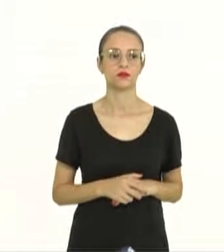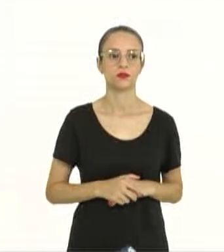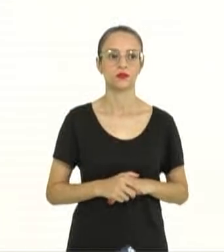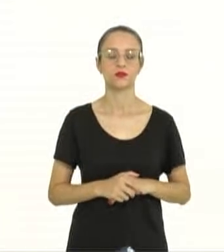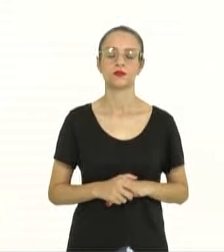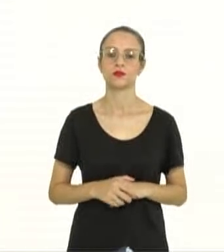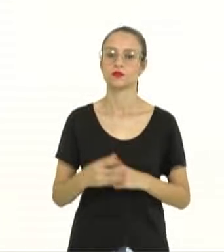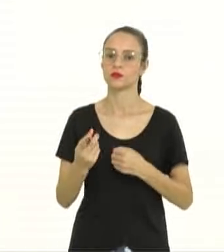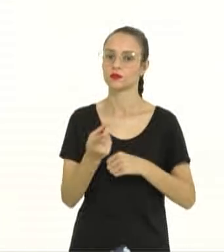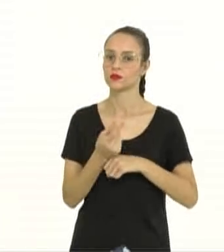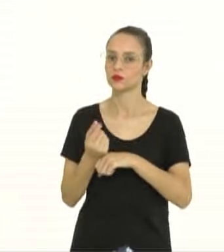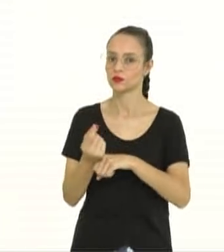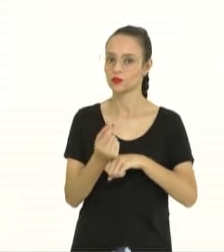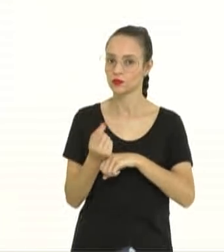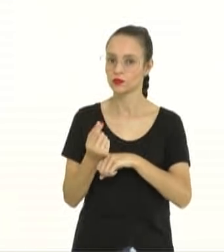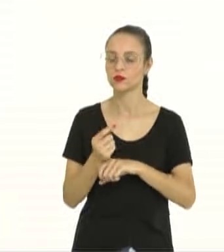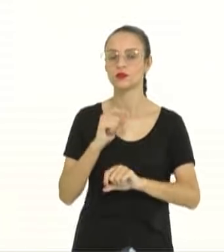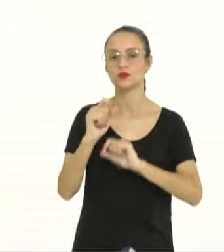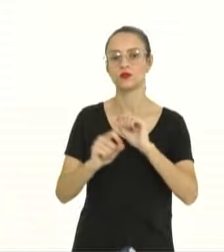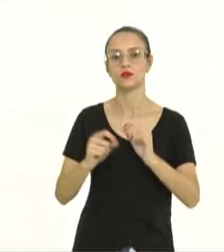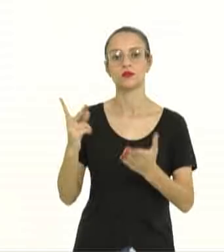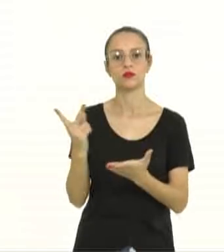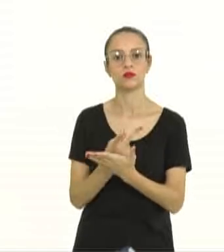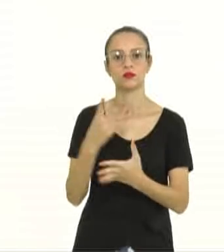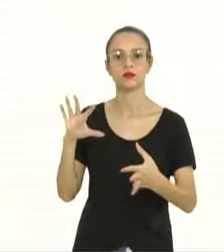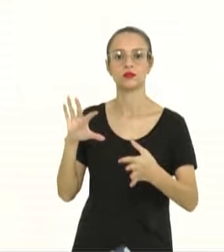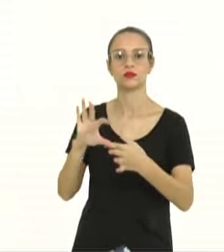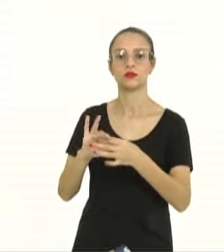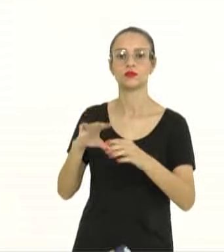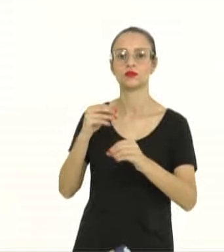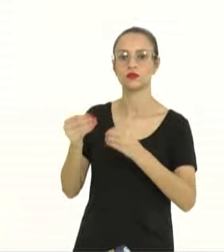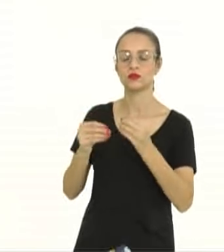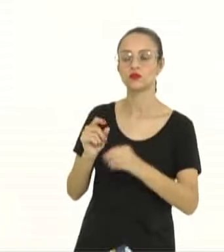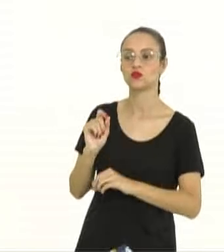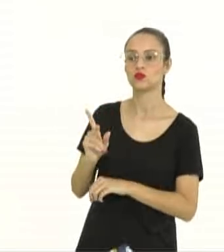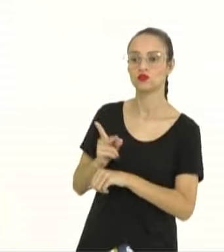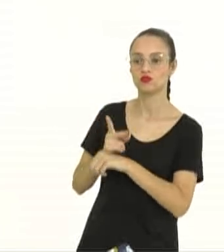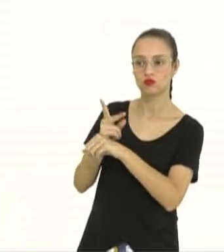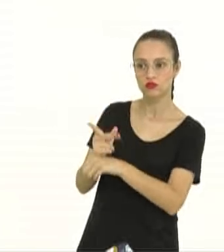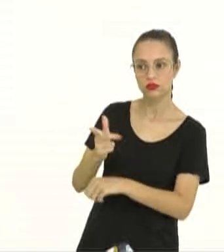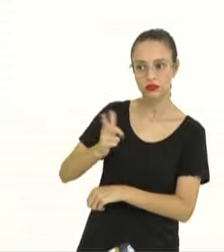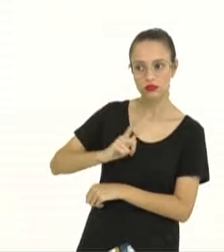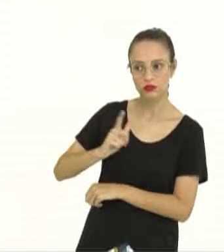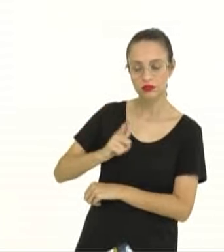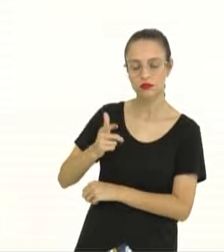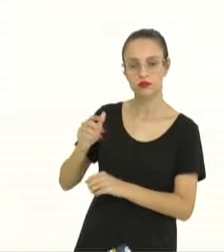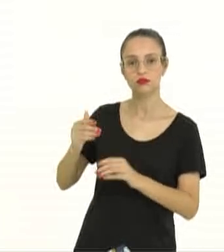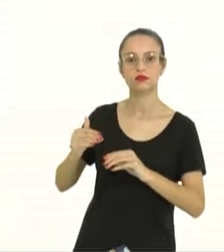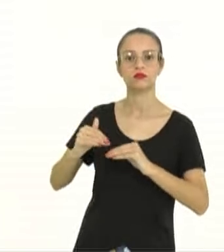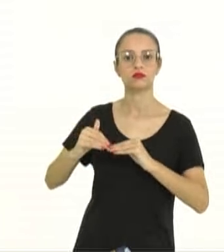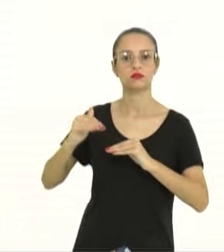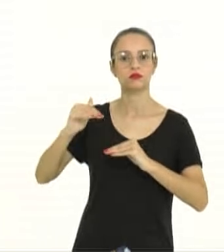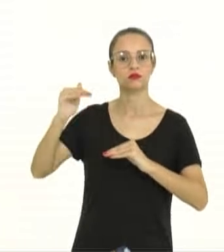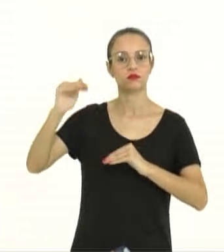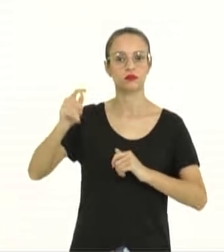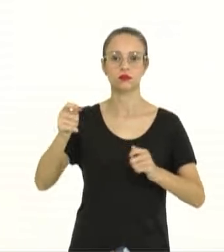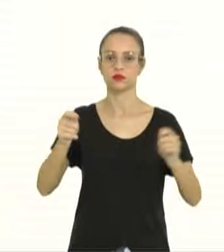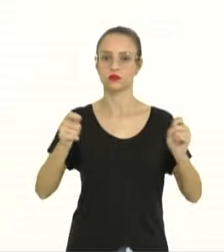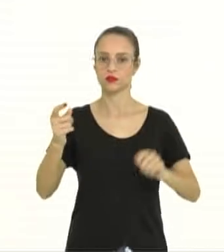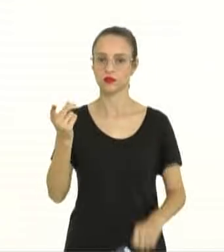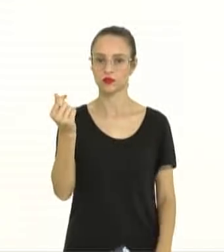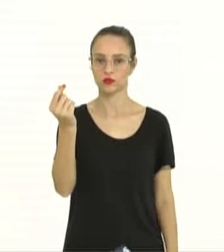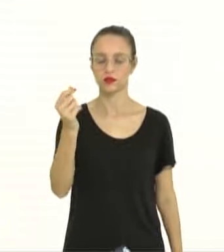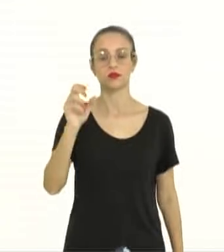A economia de mercado ocorre pelo meio da lei da oferta e da procura. Né? Então, que regula os